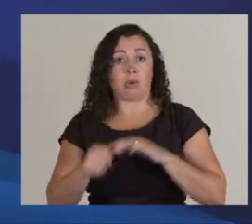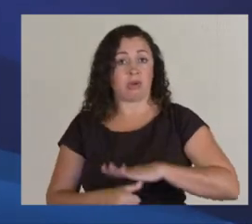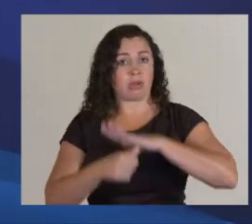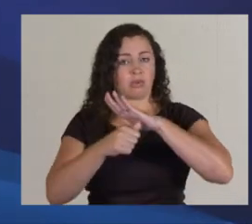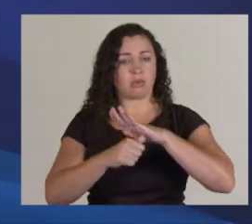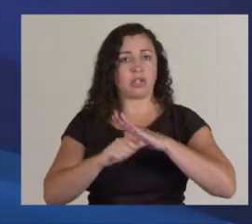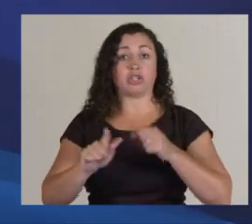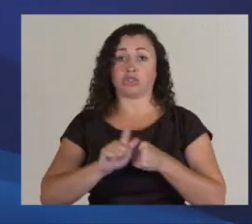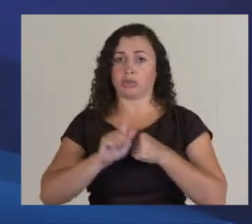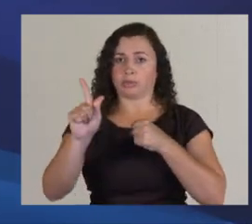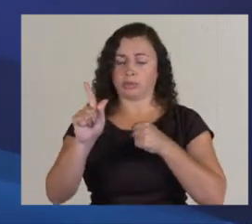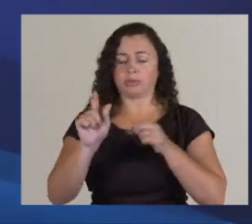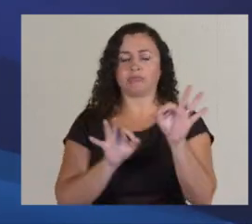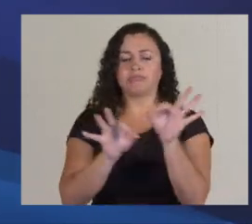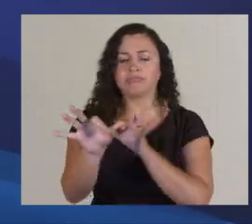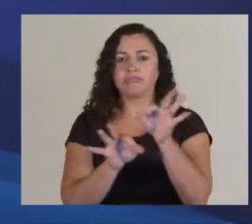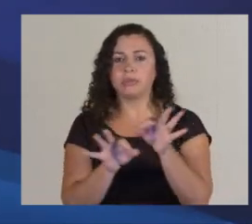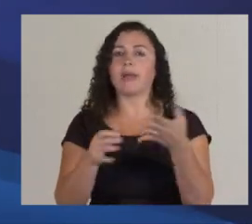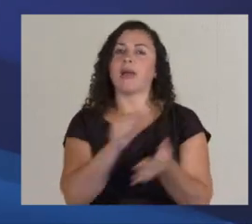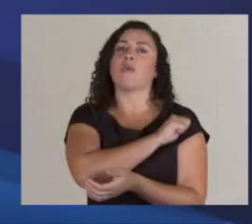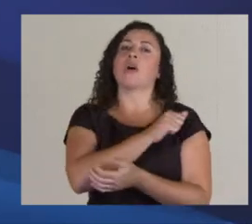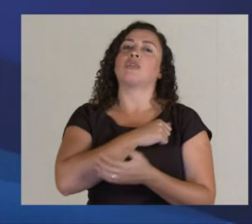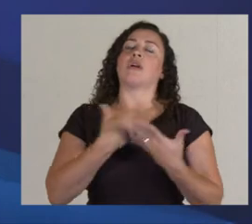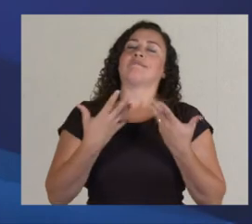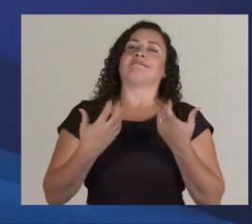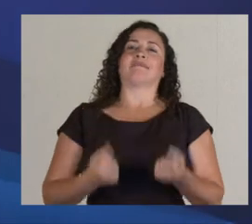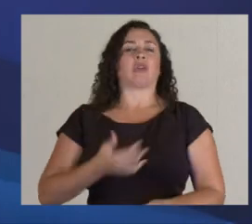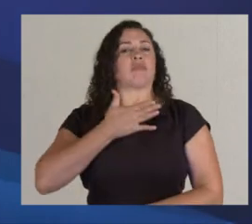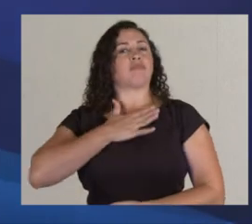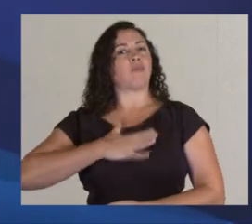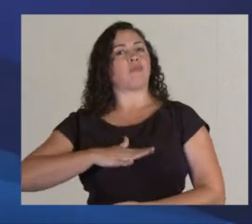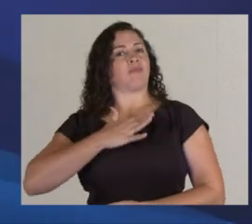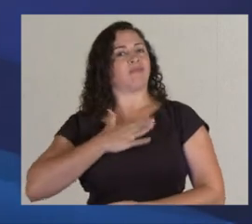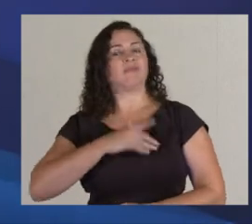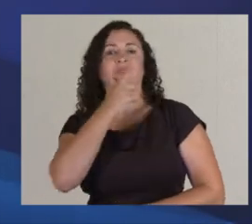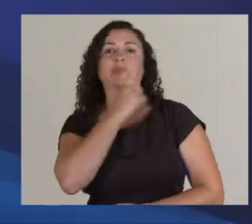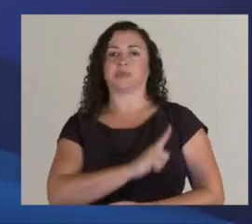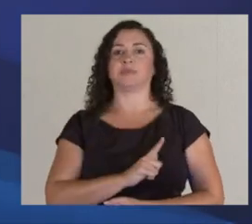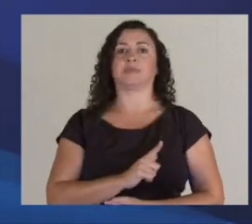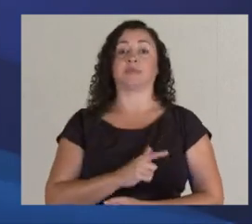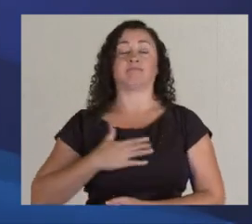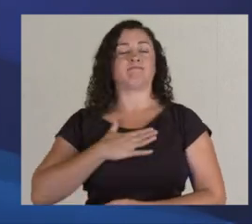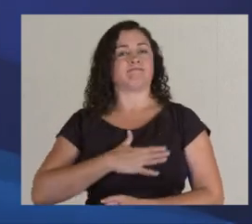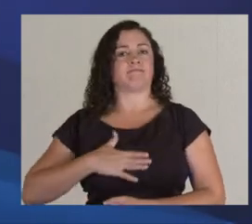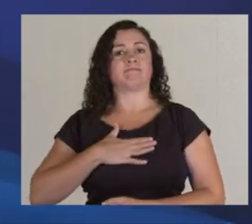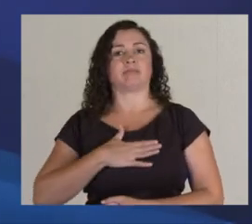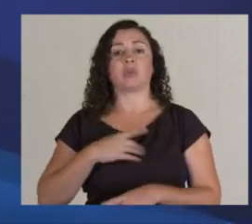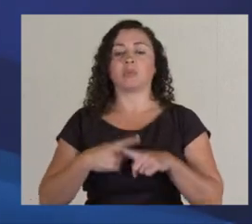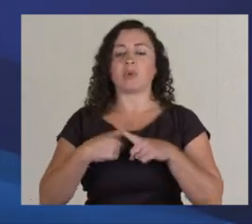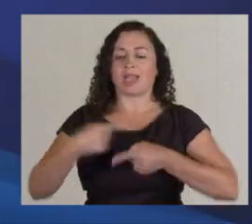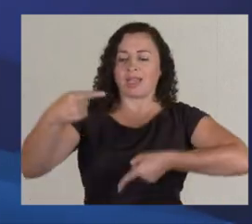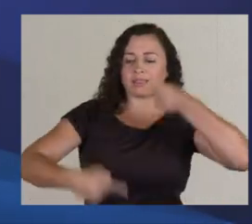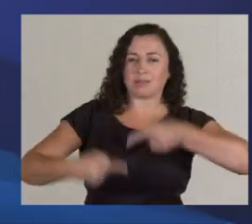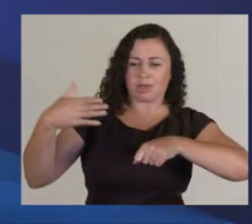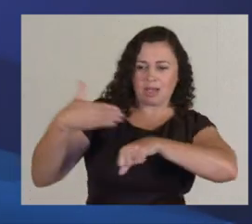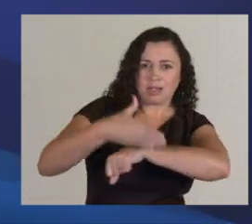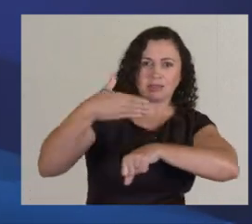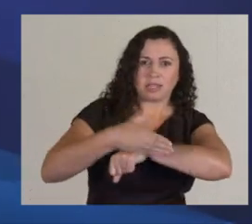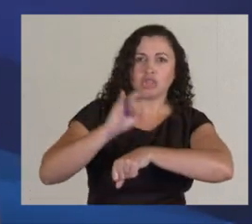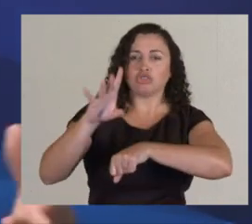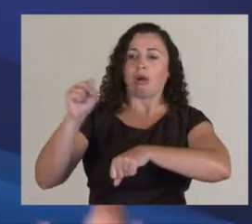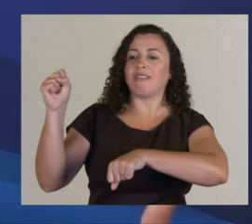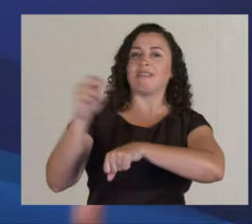graduação para que os estudantes se sintam acolhidos. Porque a política de ingresso, a política de acesso, ela não vai ser